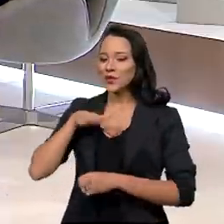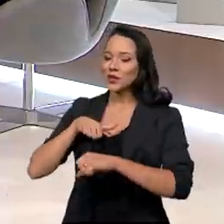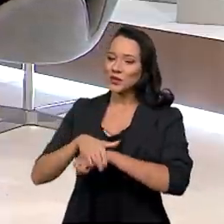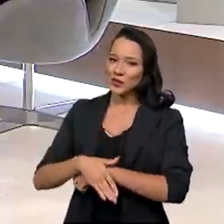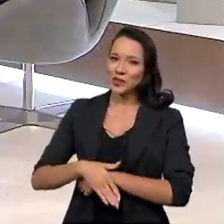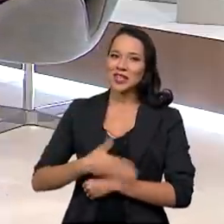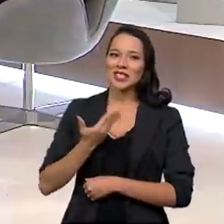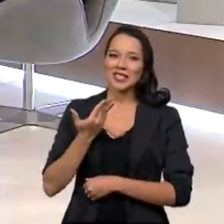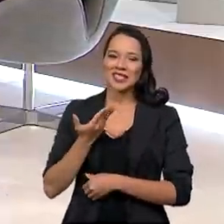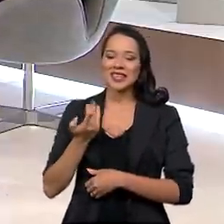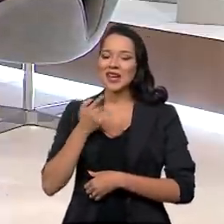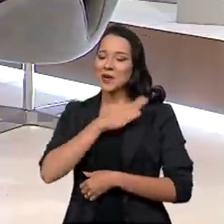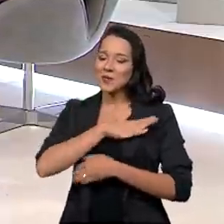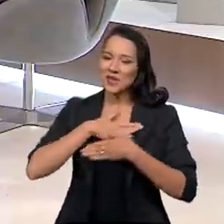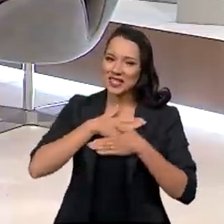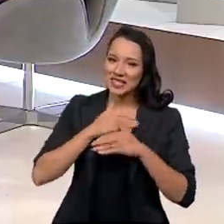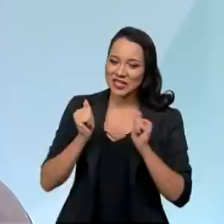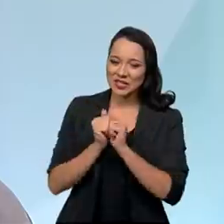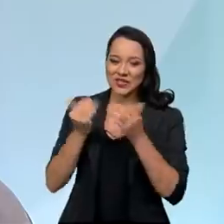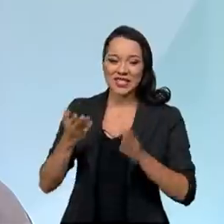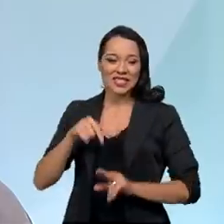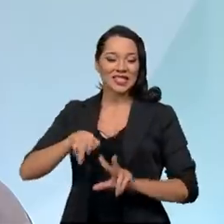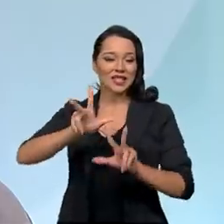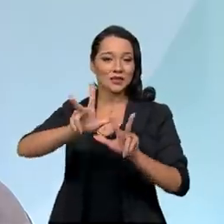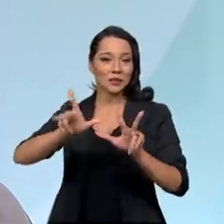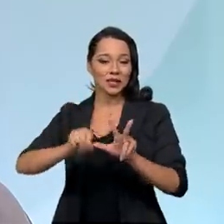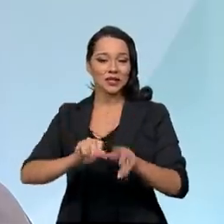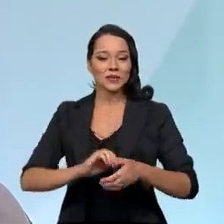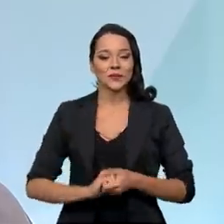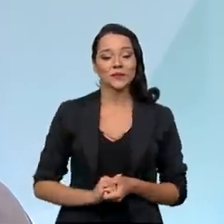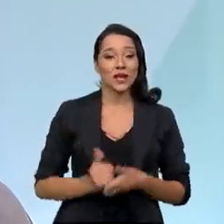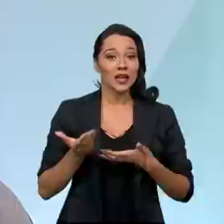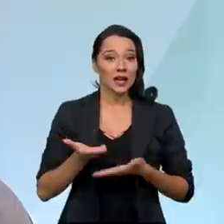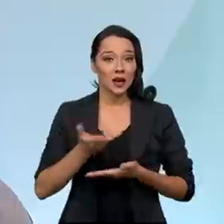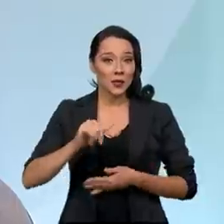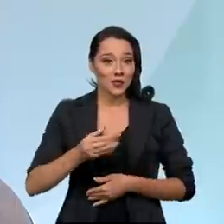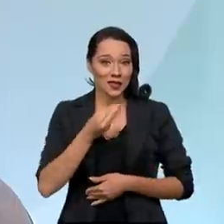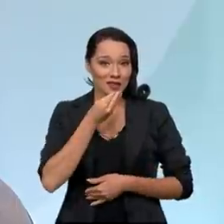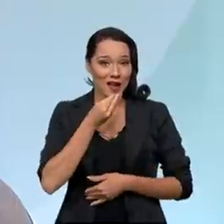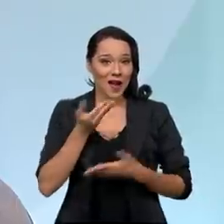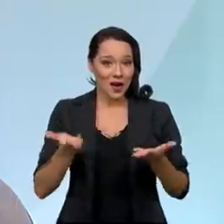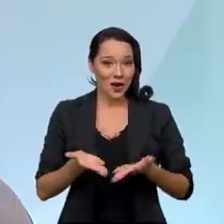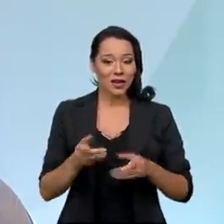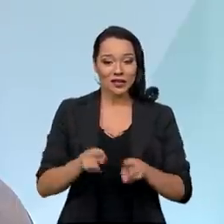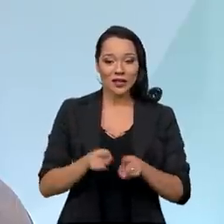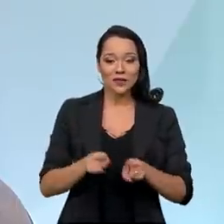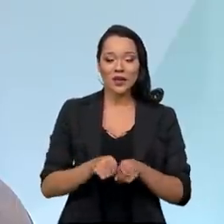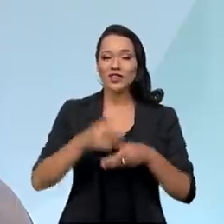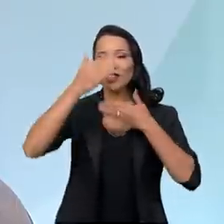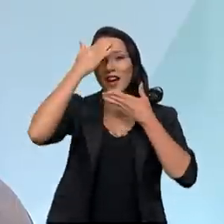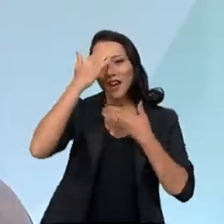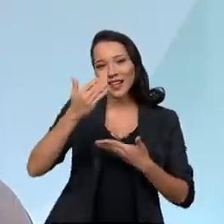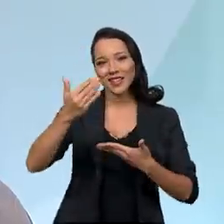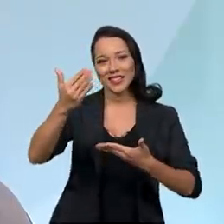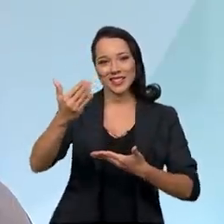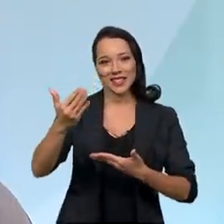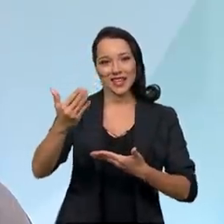um prazer estar aqui na TV Brasil e quero aproveitar a oportunidade de